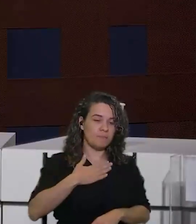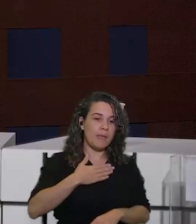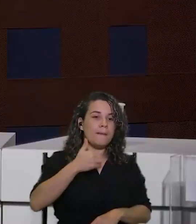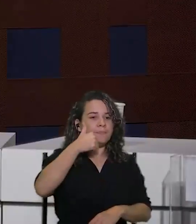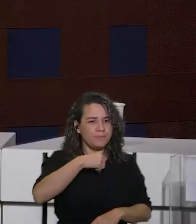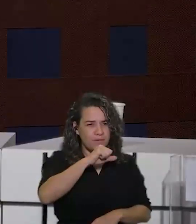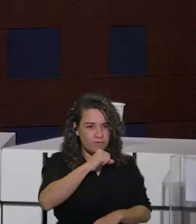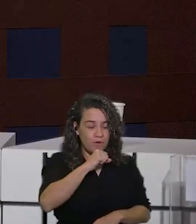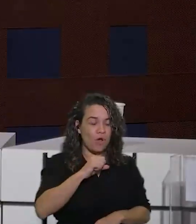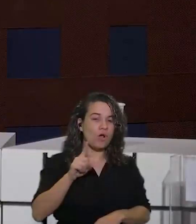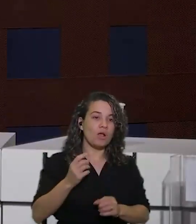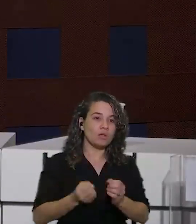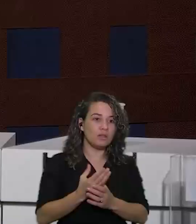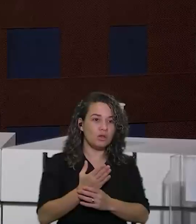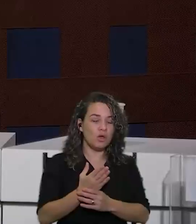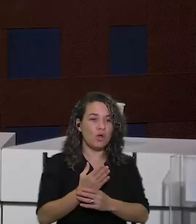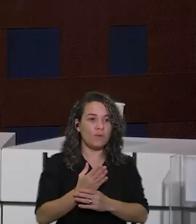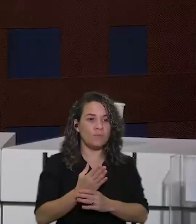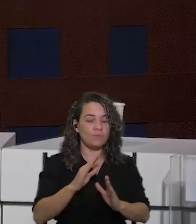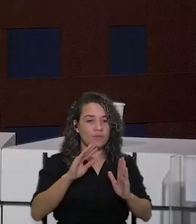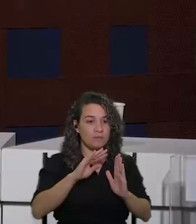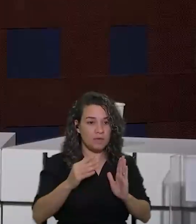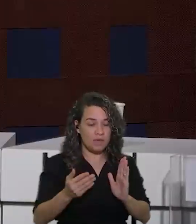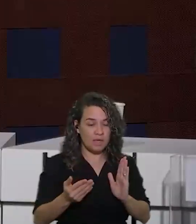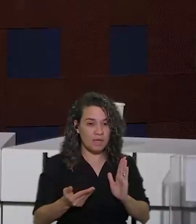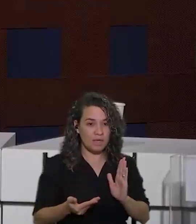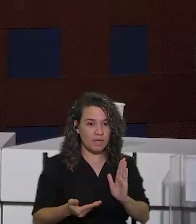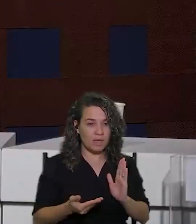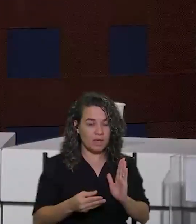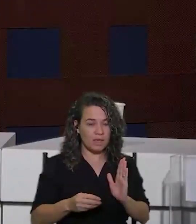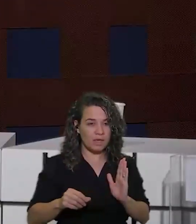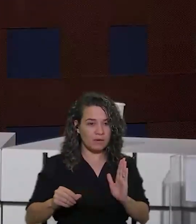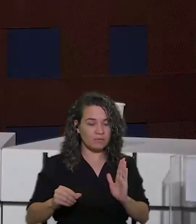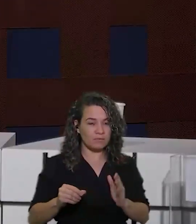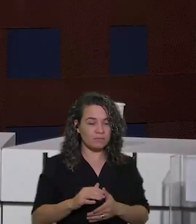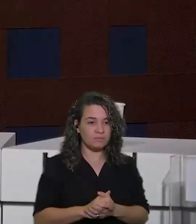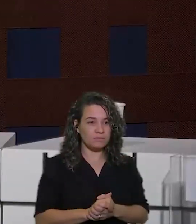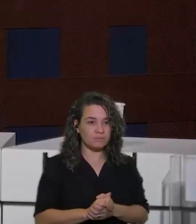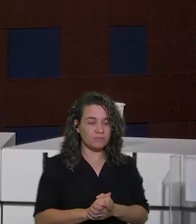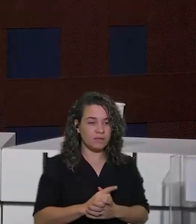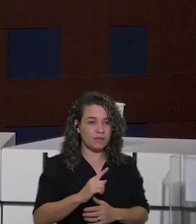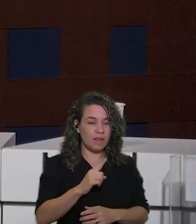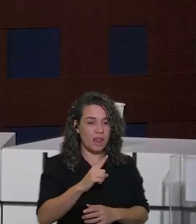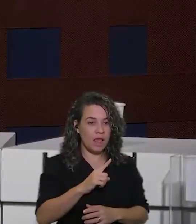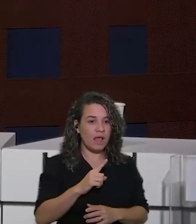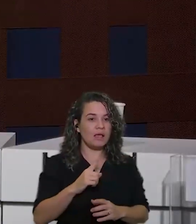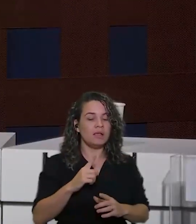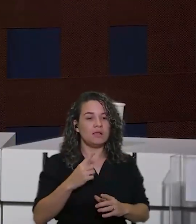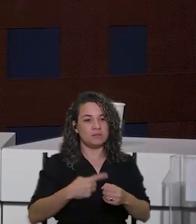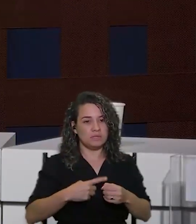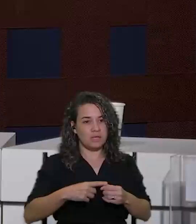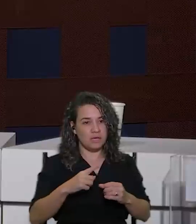Maria de Jesus, na cidade de Ceilândia, que é uma das cidades mais negras do DF. Então, quando eu soube tudo isso, eu